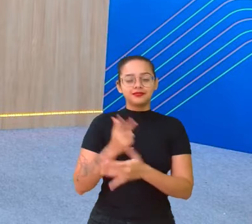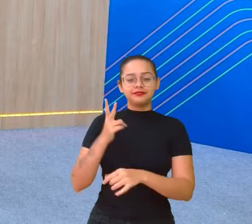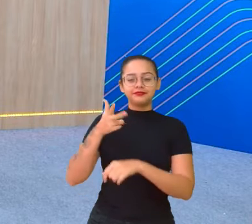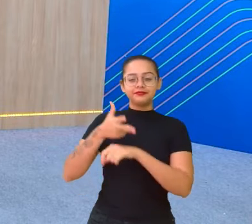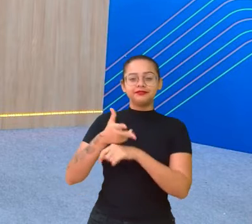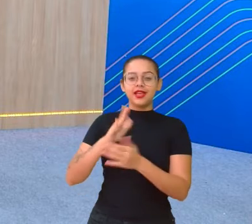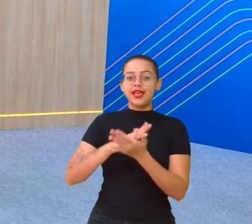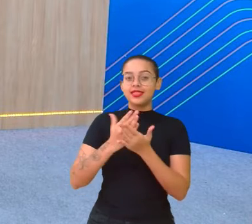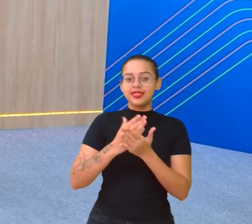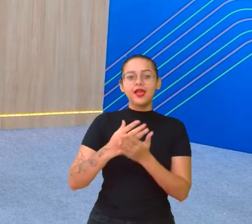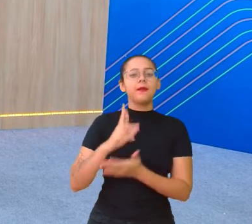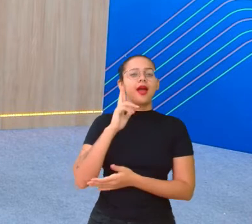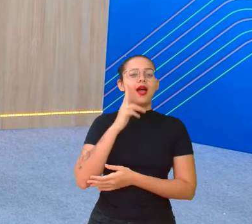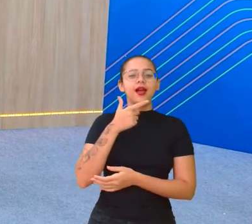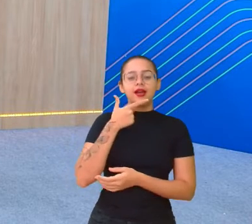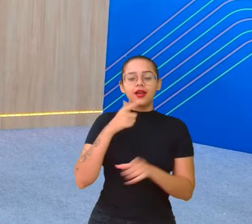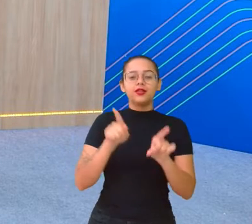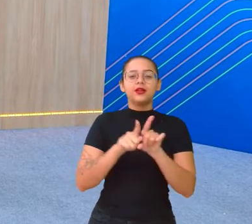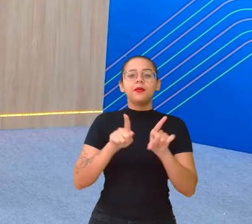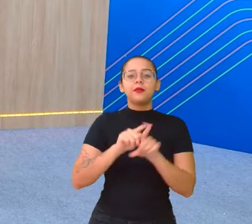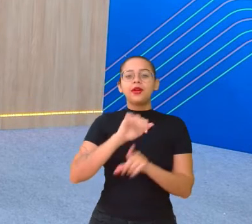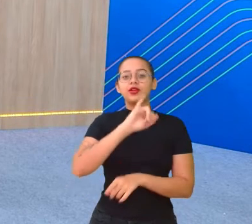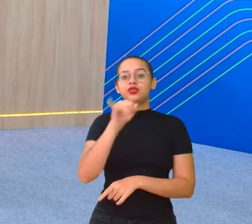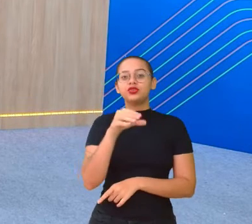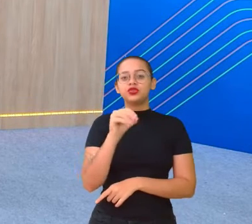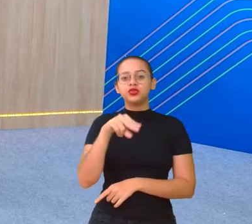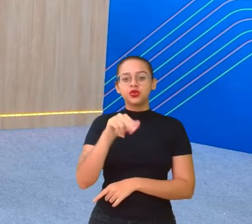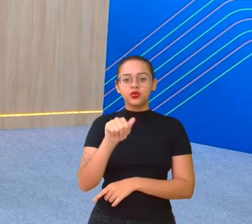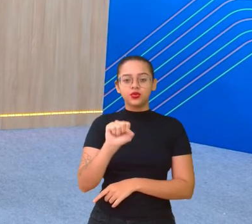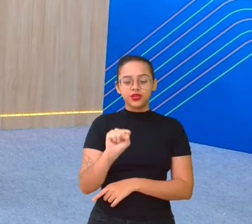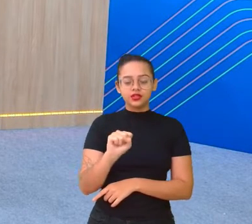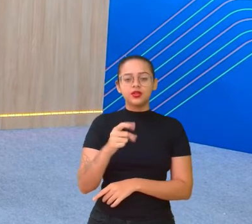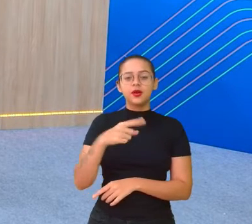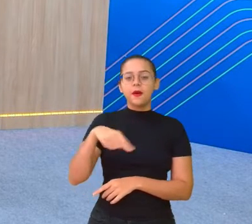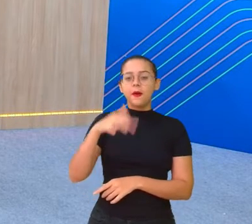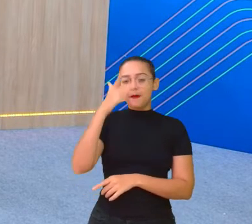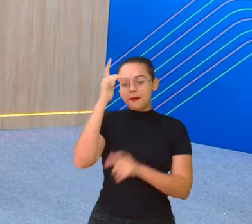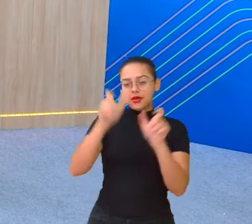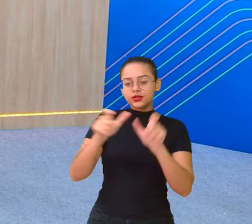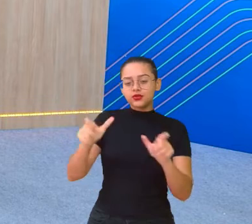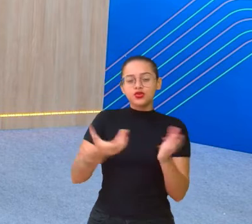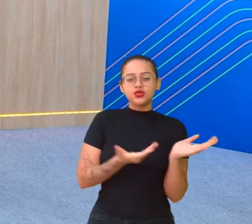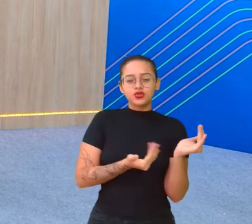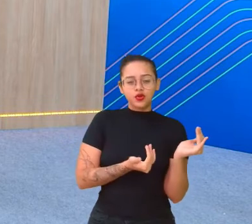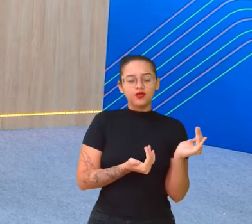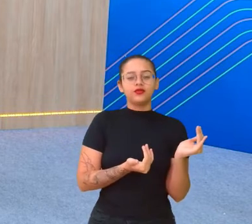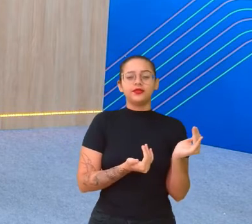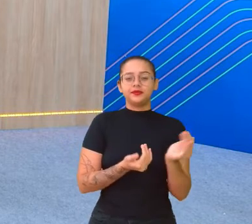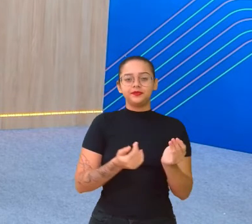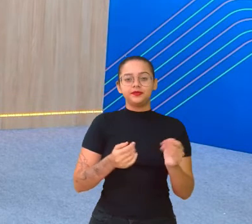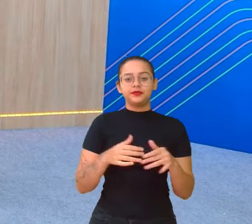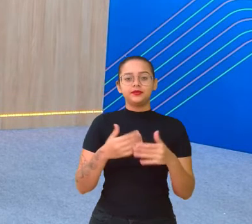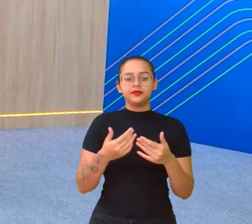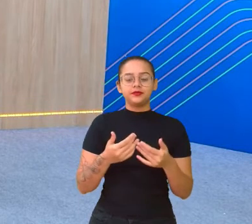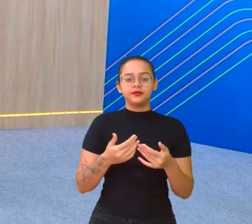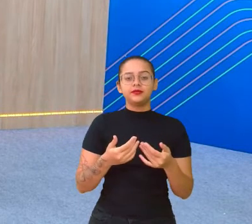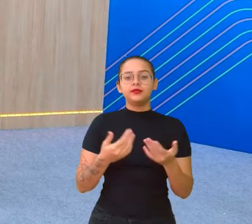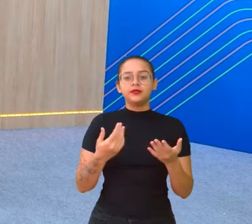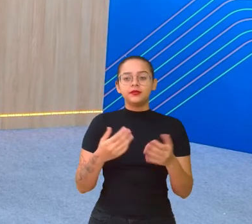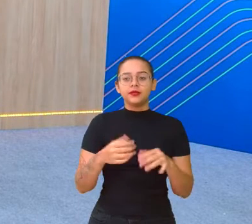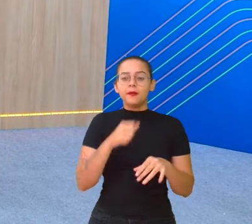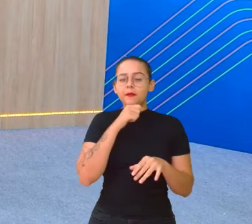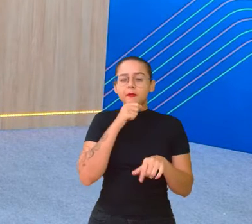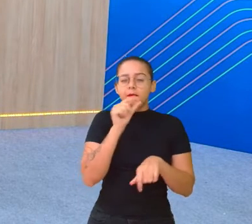A nossa intérprete Raquel e o nosso produtor Jonas, pessoas jovens como vocês, um pouco mais velhas que vocês. E é justamente isso, para